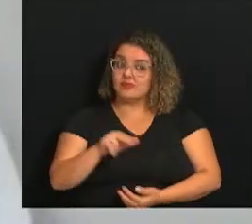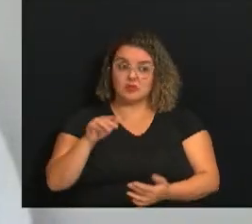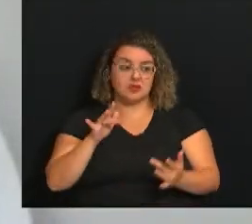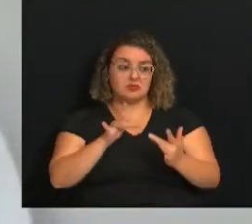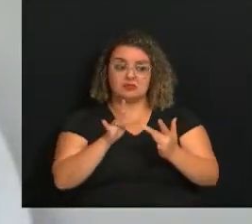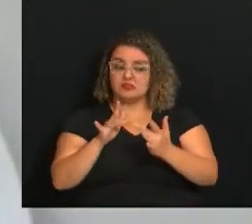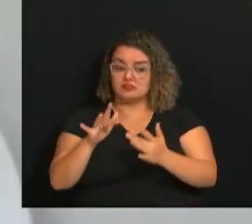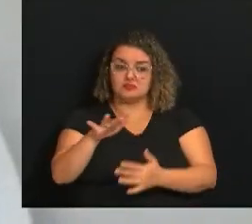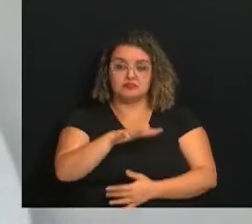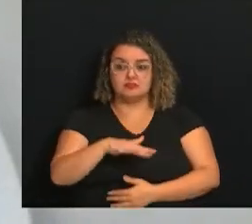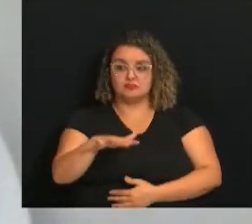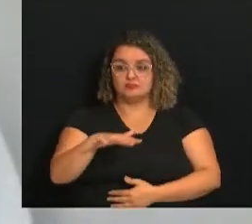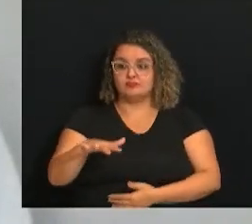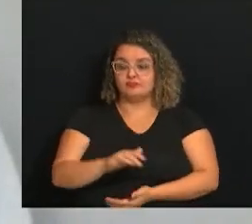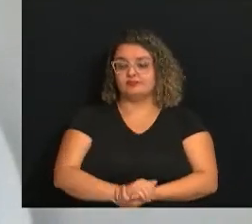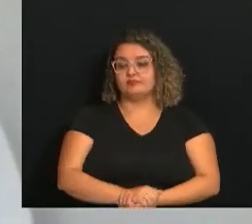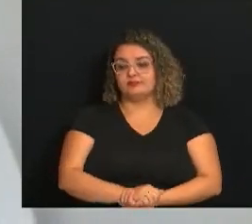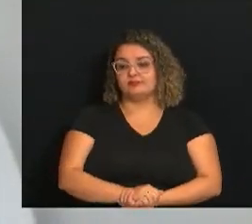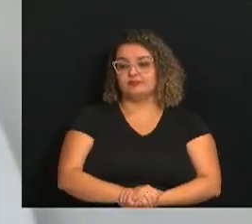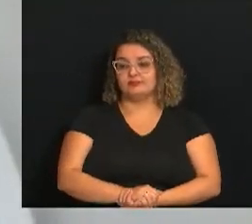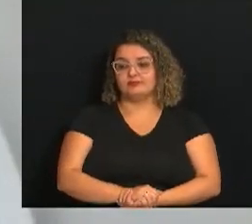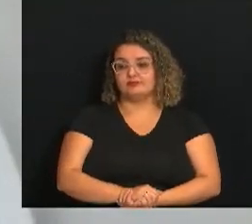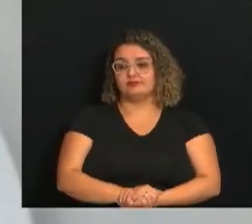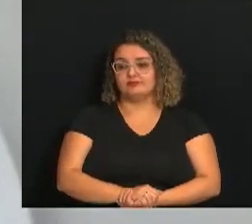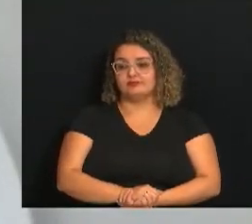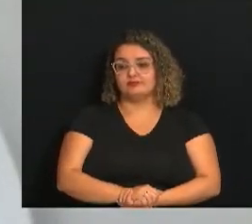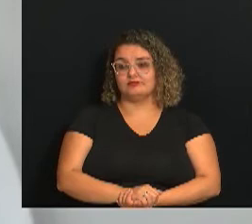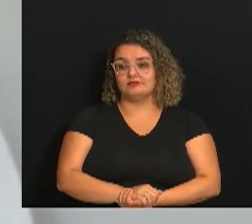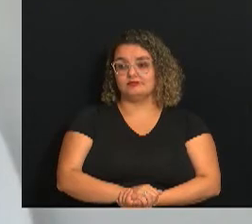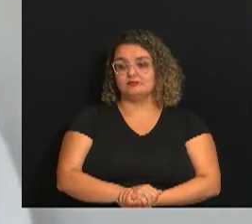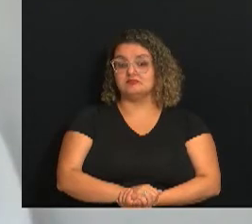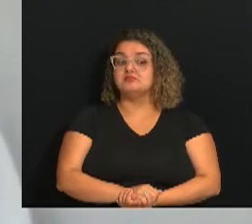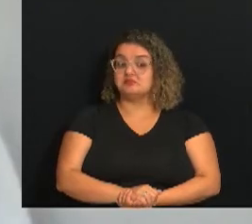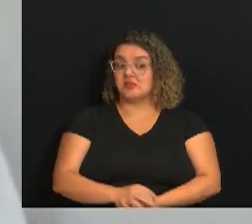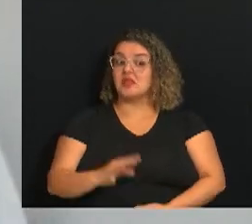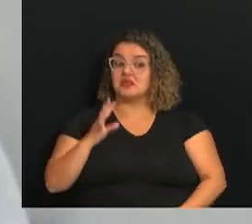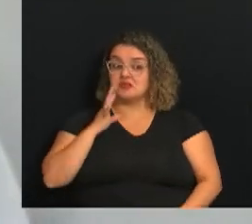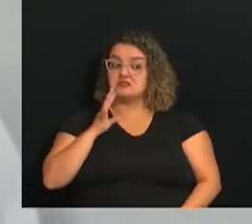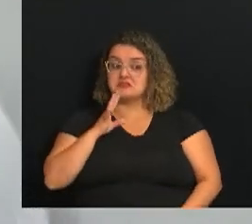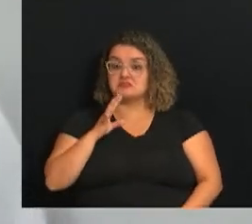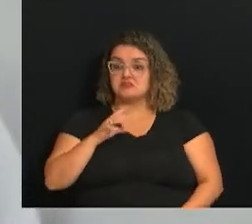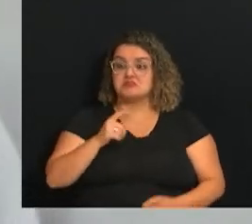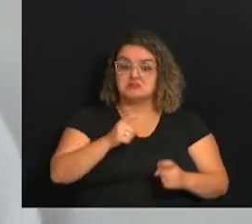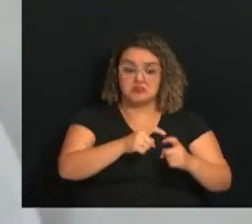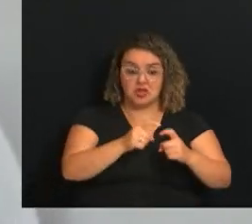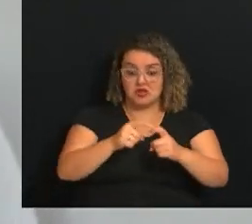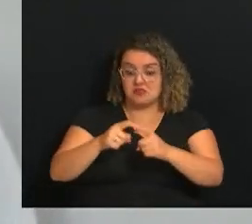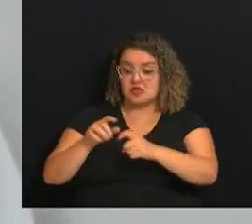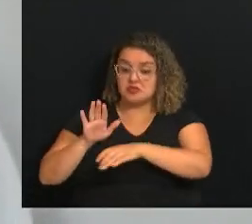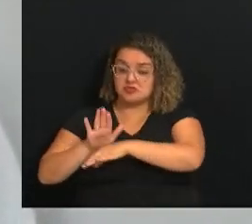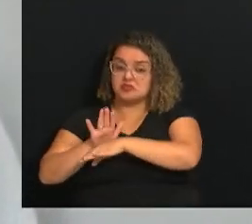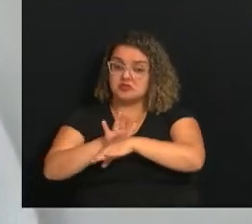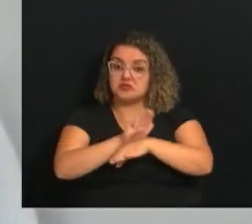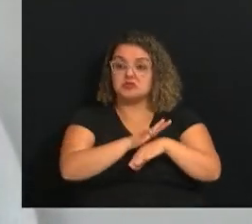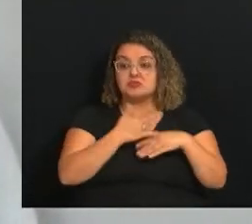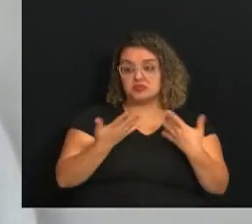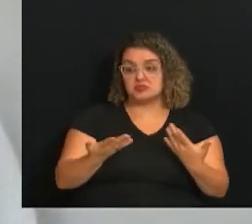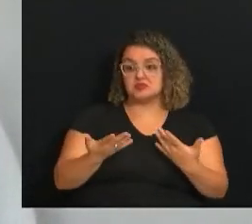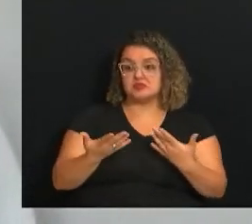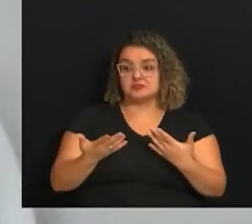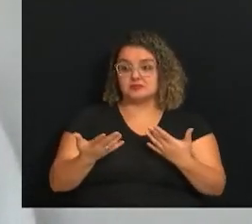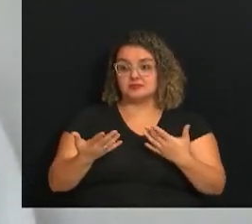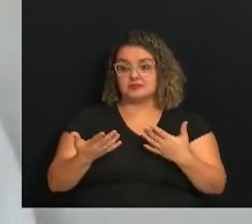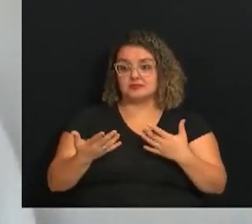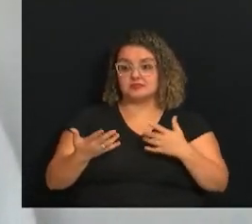eu acho, assim, muito, muito top ver, assim, os médicos ajudando as pessoas, igual em séries de televisão que